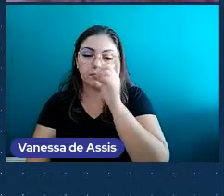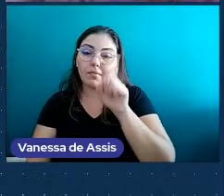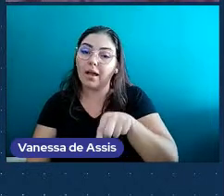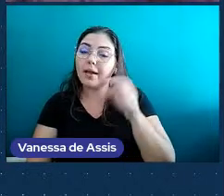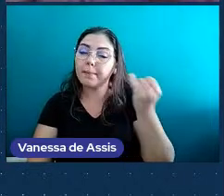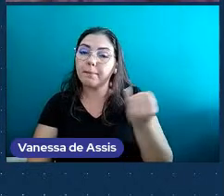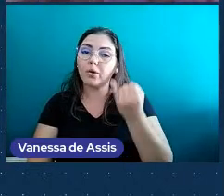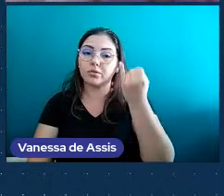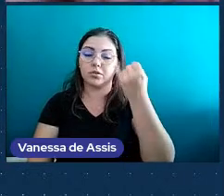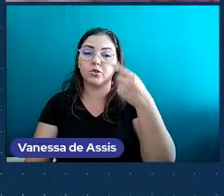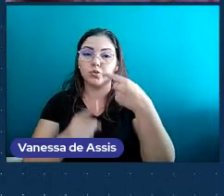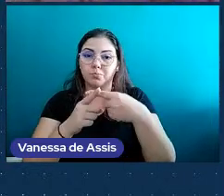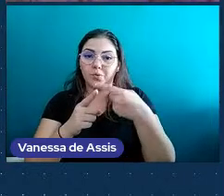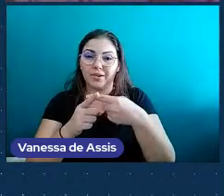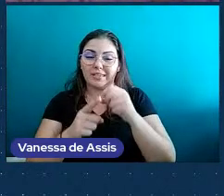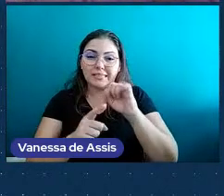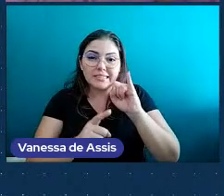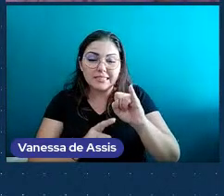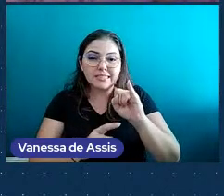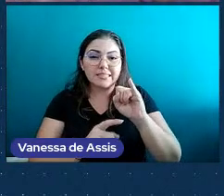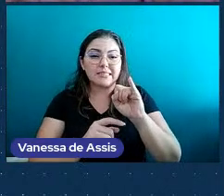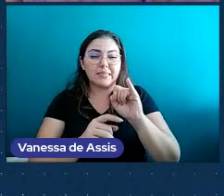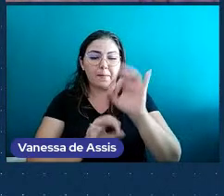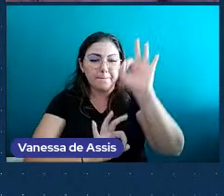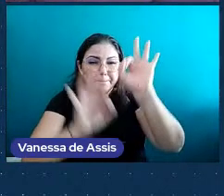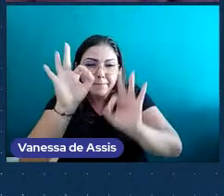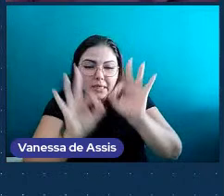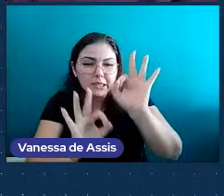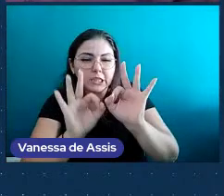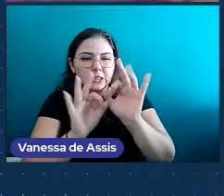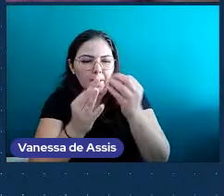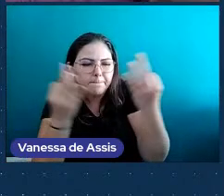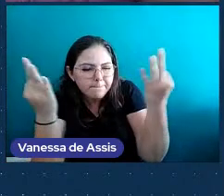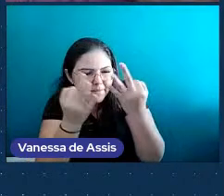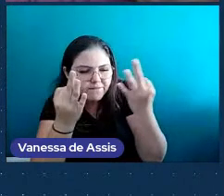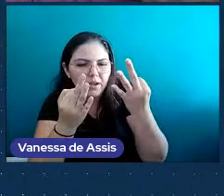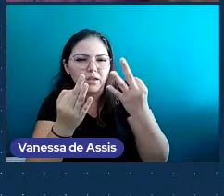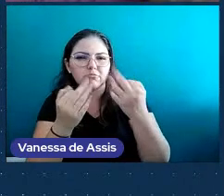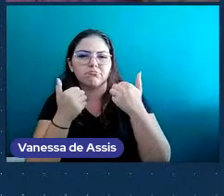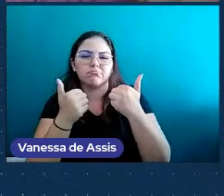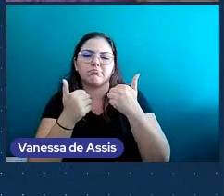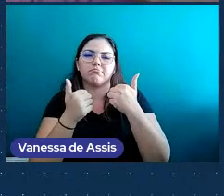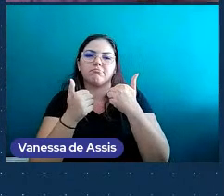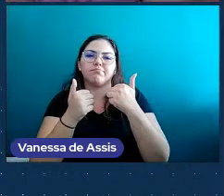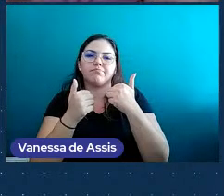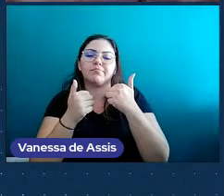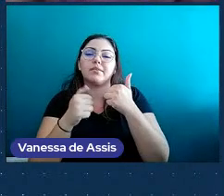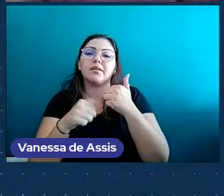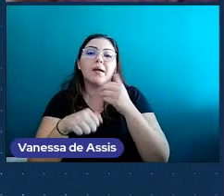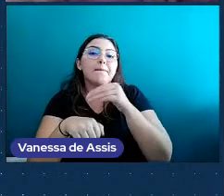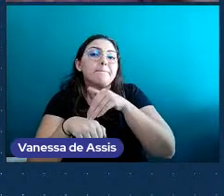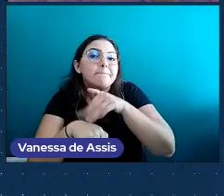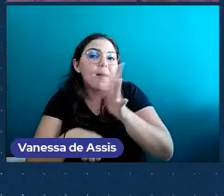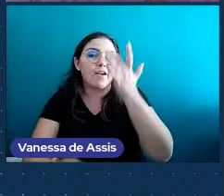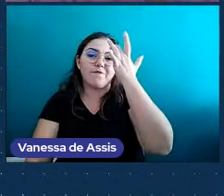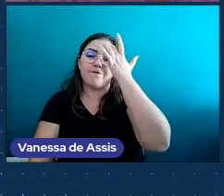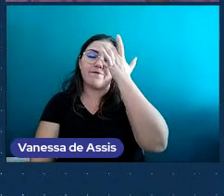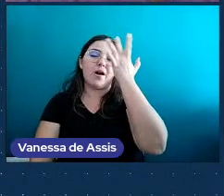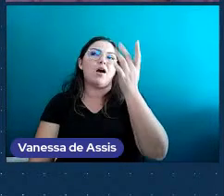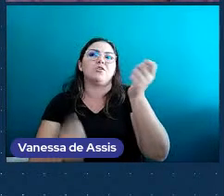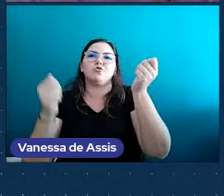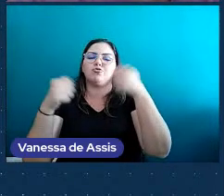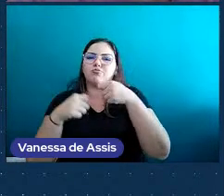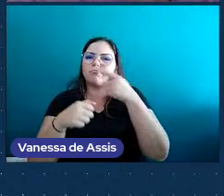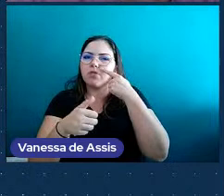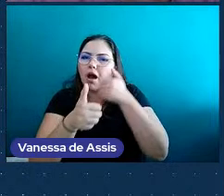mais bem planejado for a sua pesquisa, né, melhor você se guia e mais atrativa aos olhos